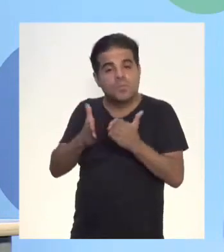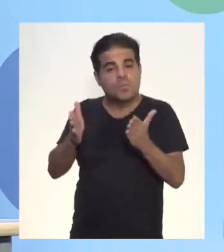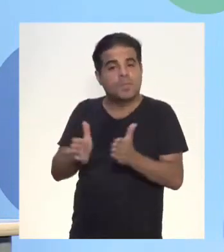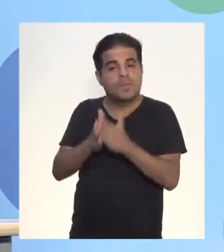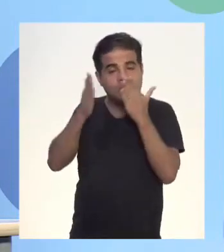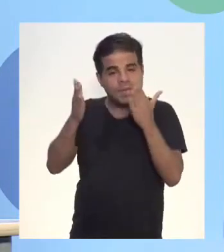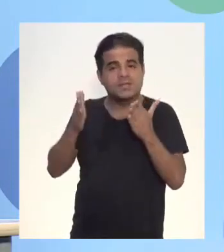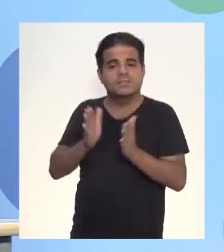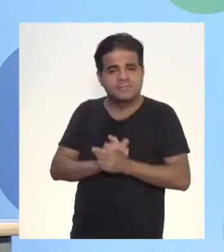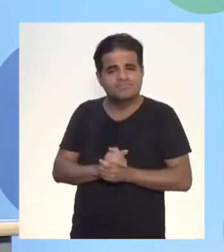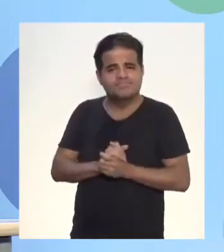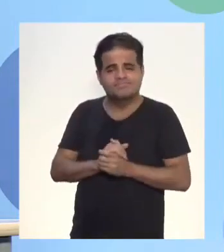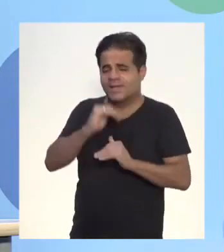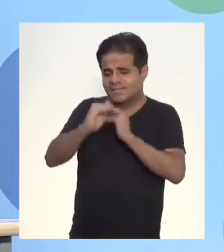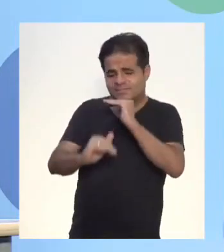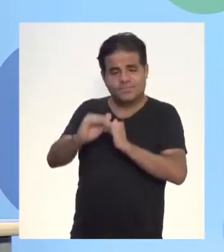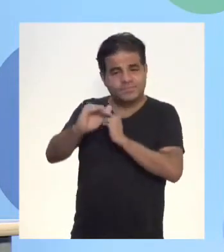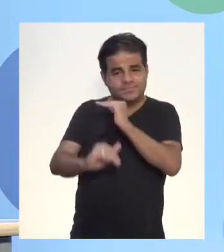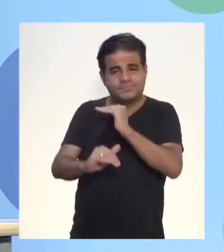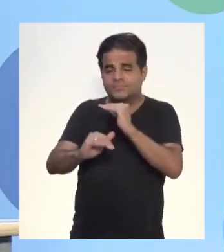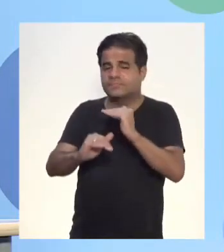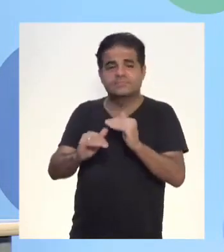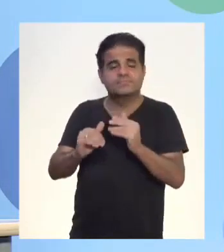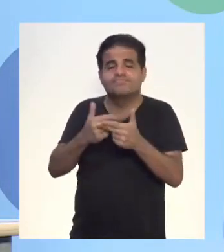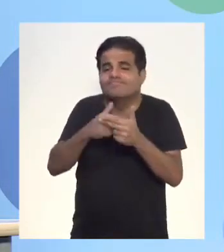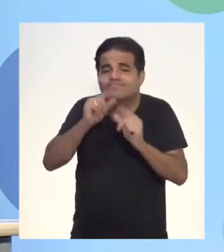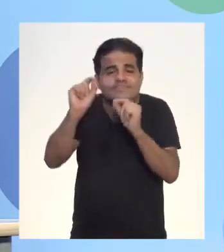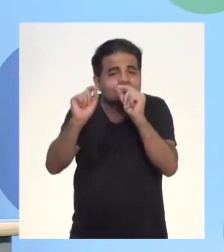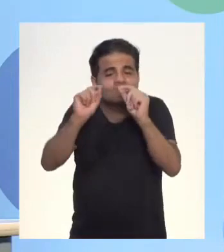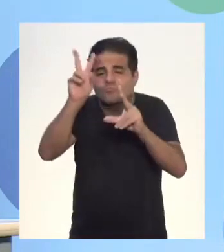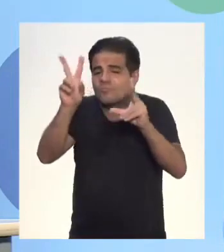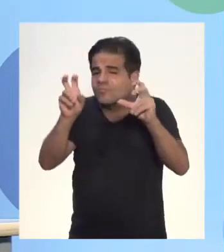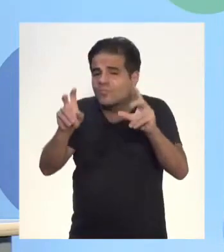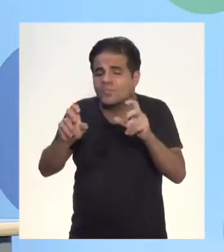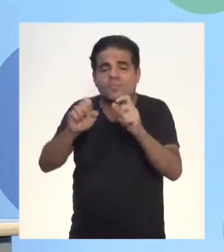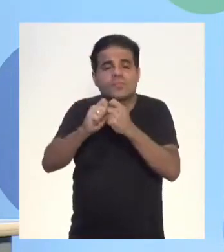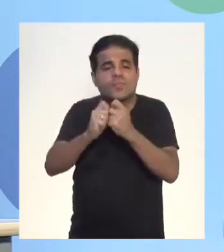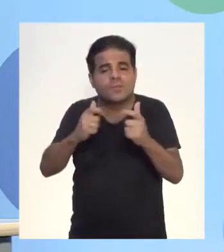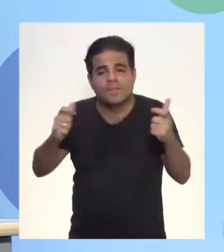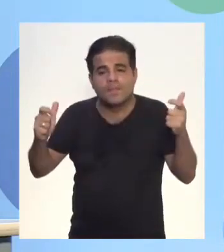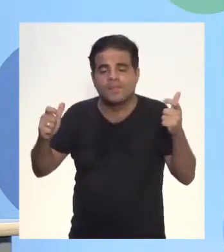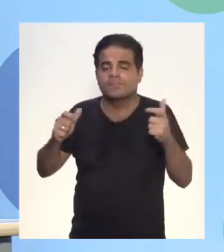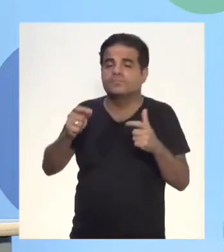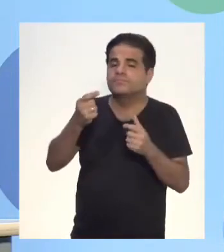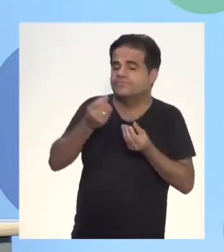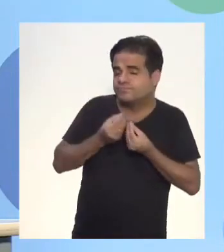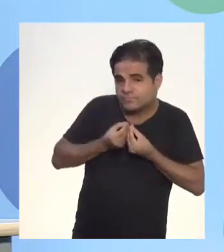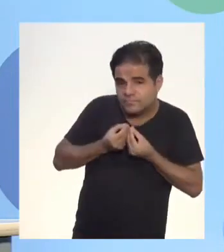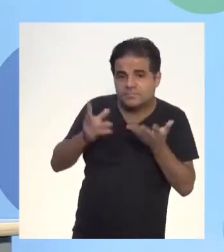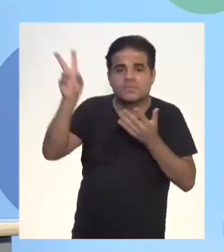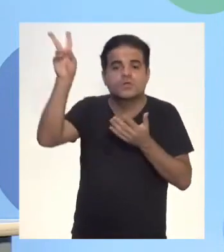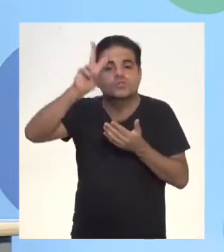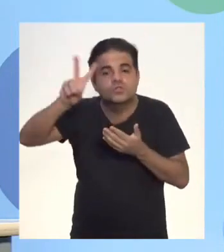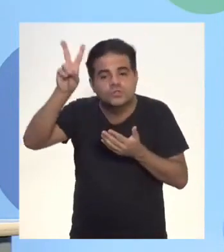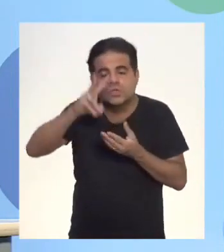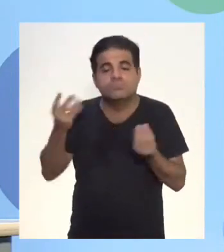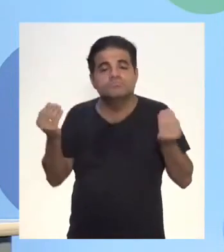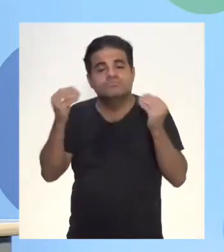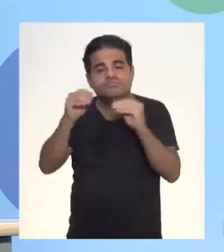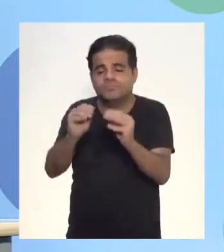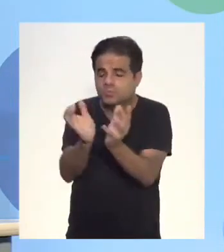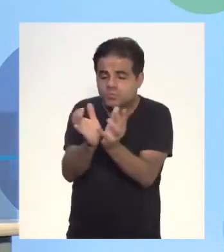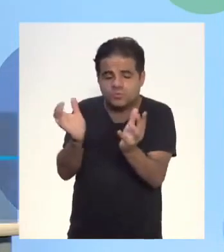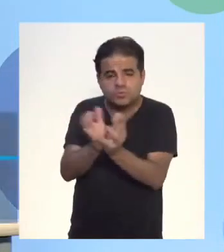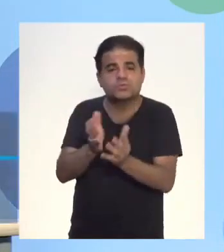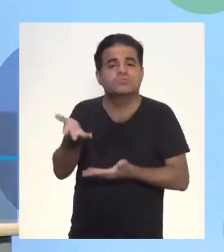Né? Então, a desigualdade é essa situação estrutural produzida pela história que coloca determinados grupos em